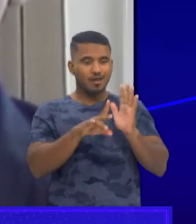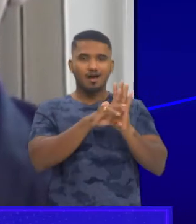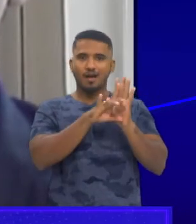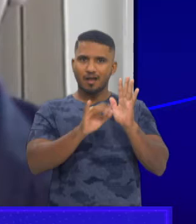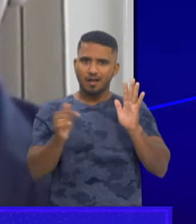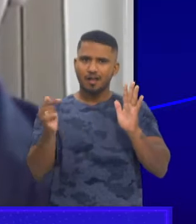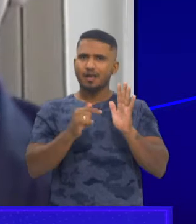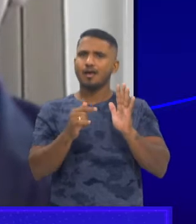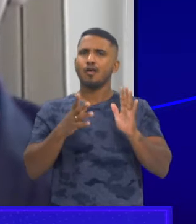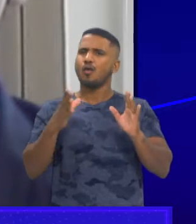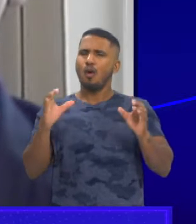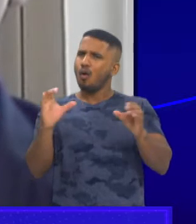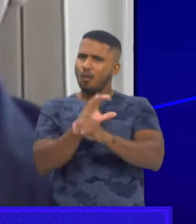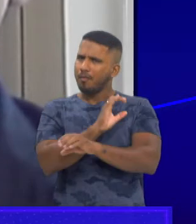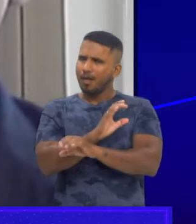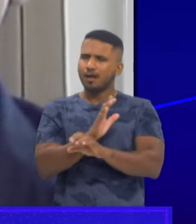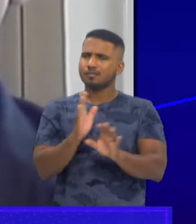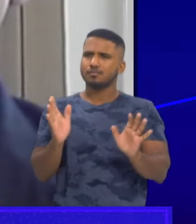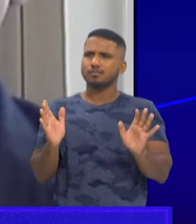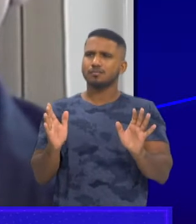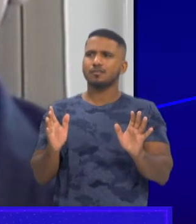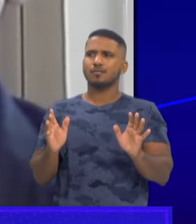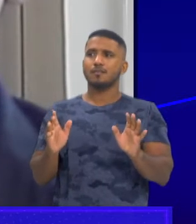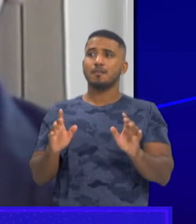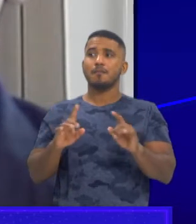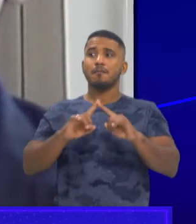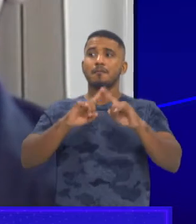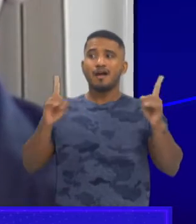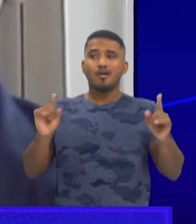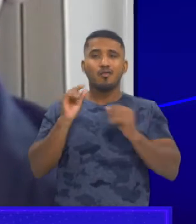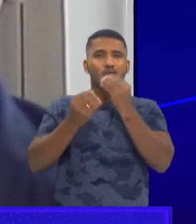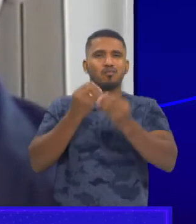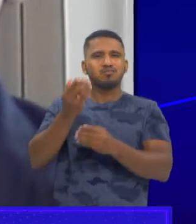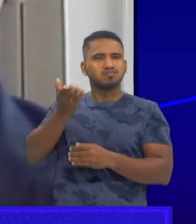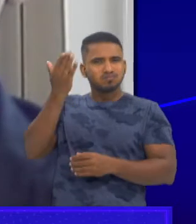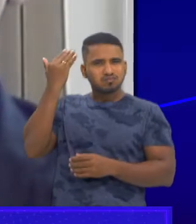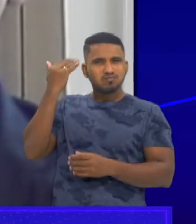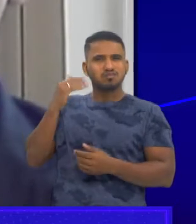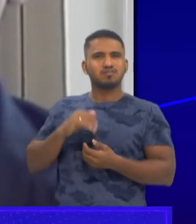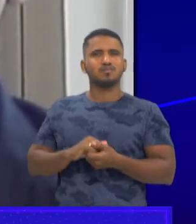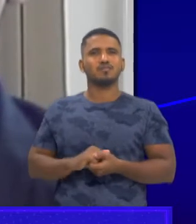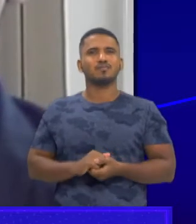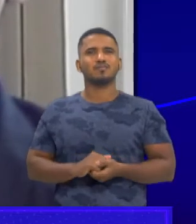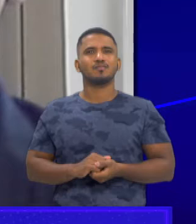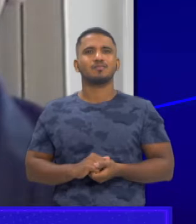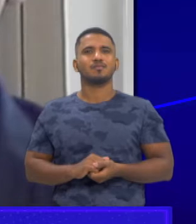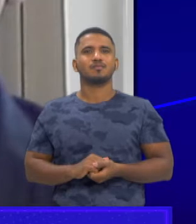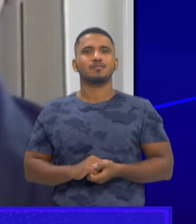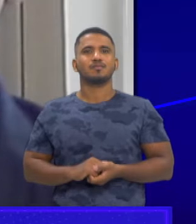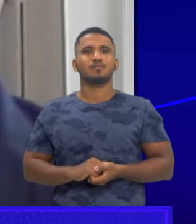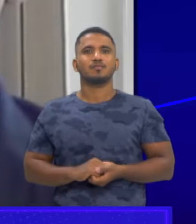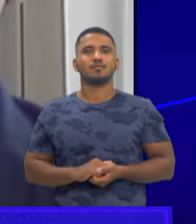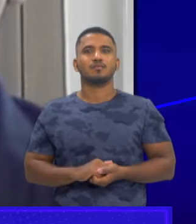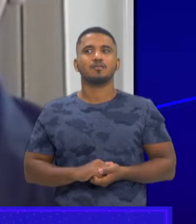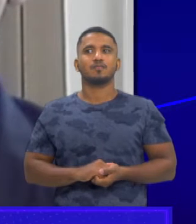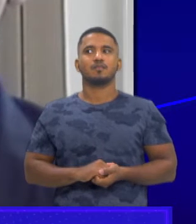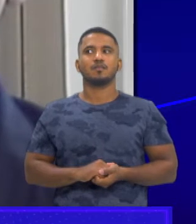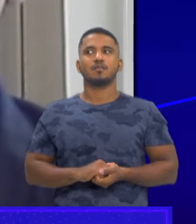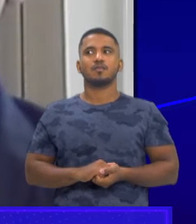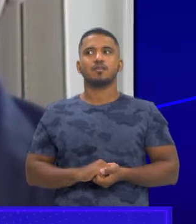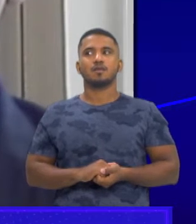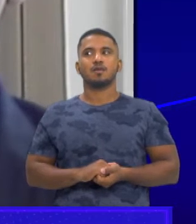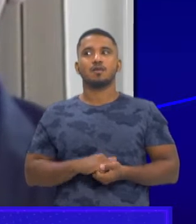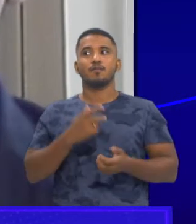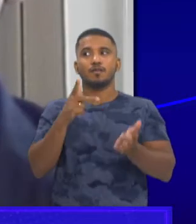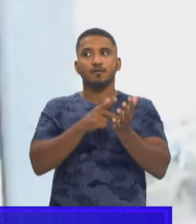protesta, contesta, no que diz respeito a esses direitos, o que é que, de fato, foi para o Estatuto e o que é que não foi